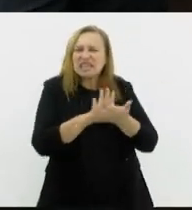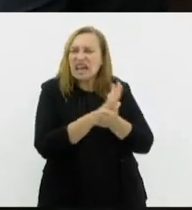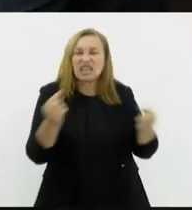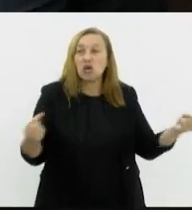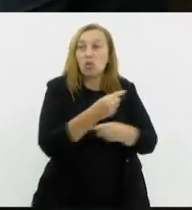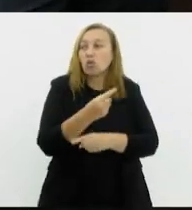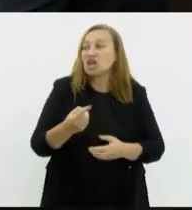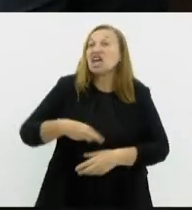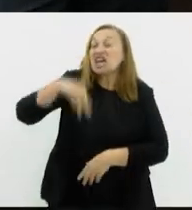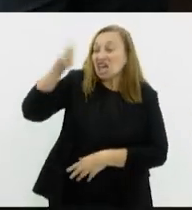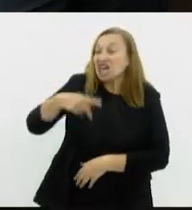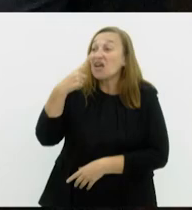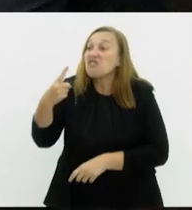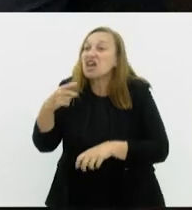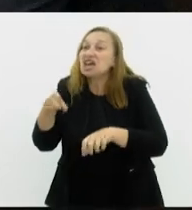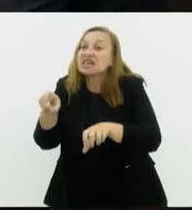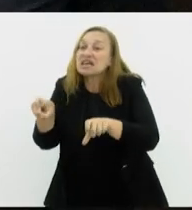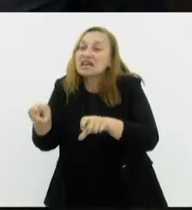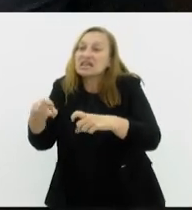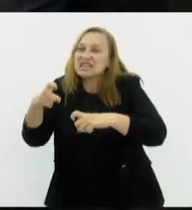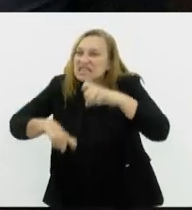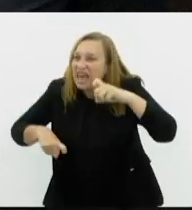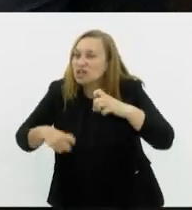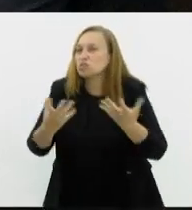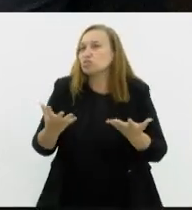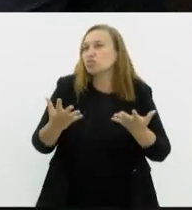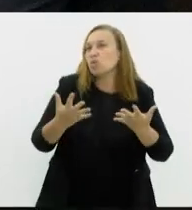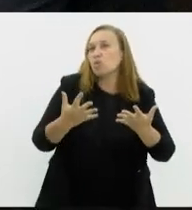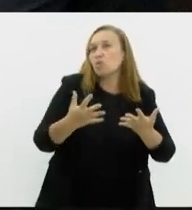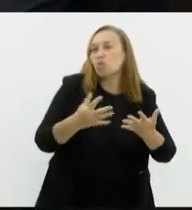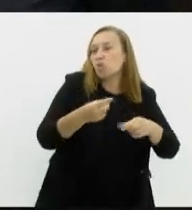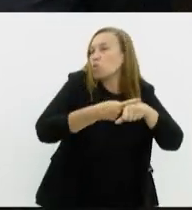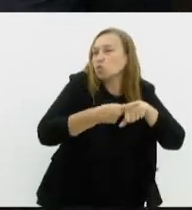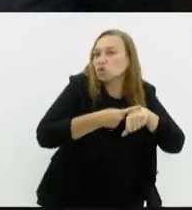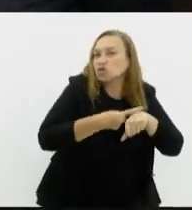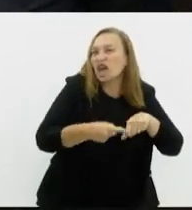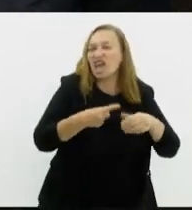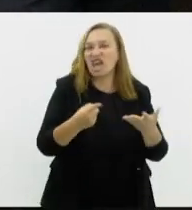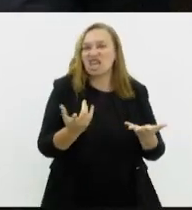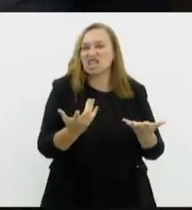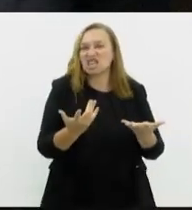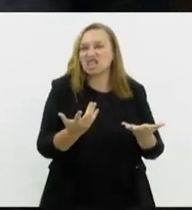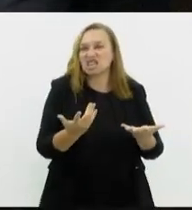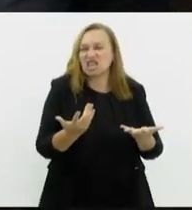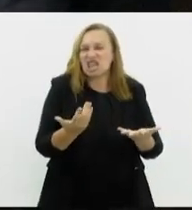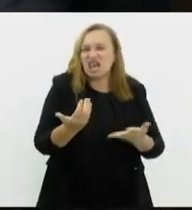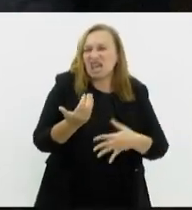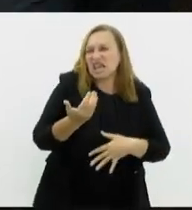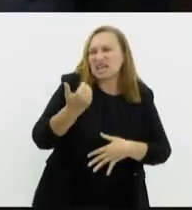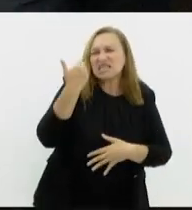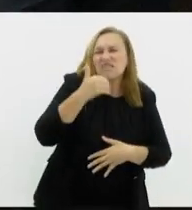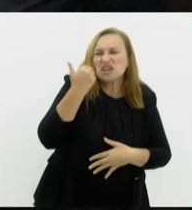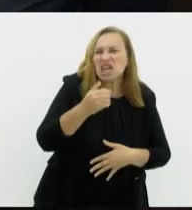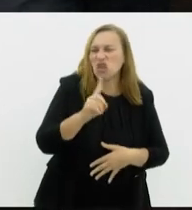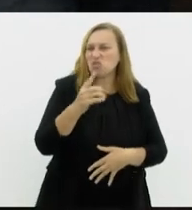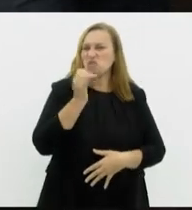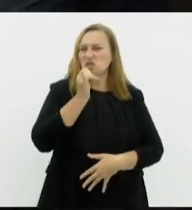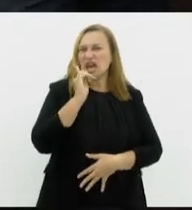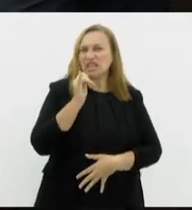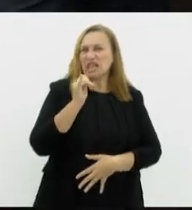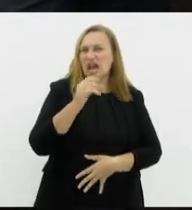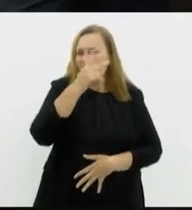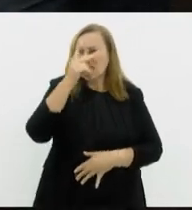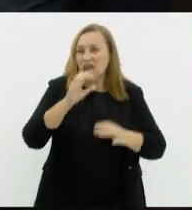sexo explícito? Quem quer ver pornografia? Quem quer ver aquele baixo nível, que eu não vou narrar aqui em respeito às pessoas que nos